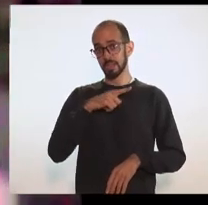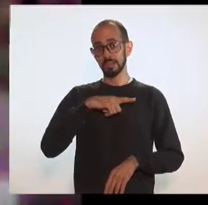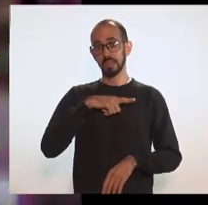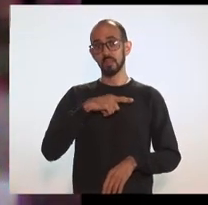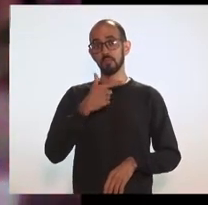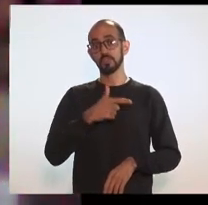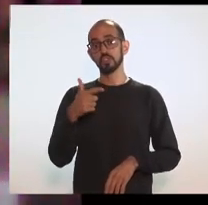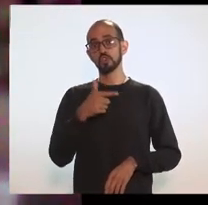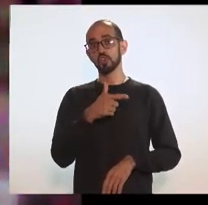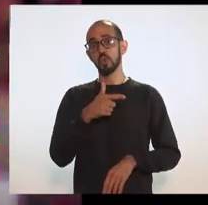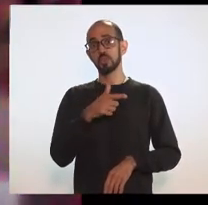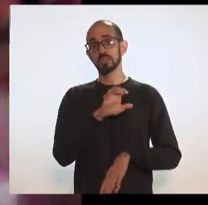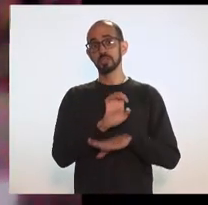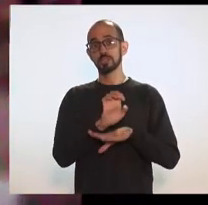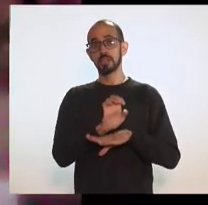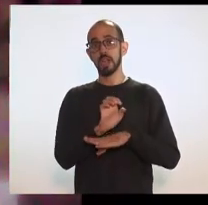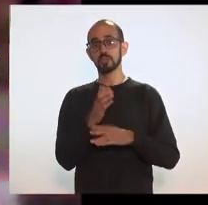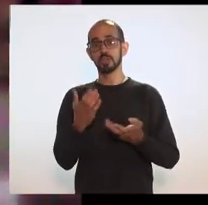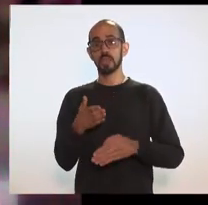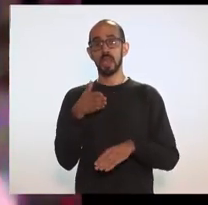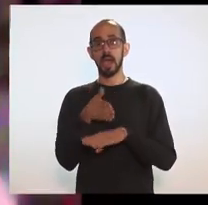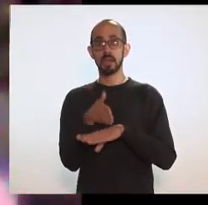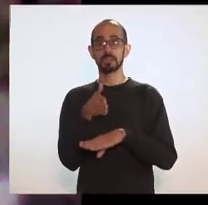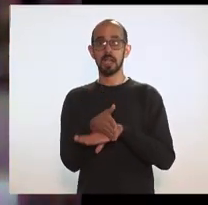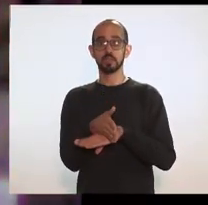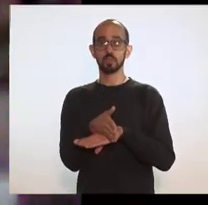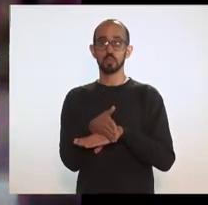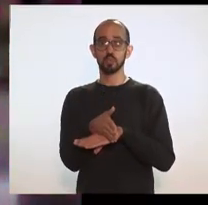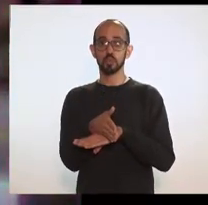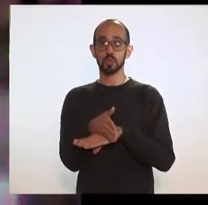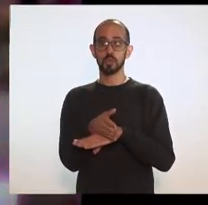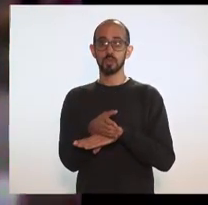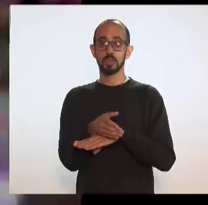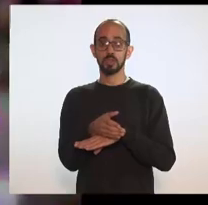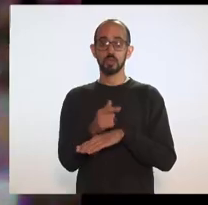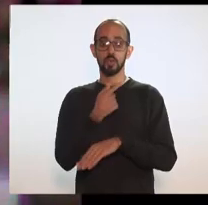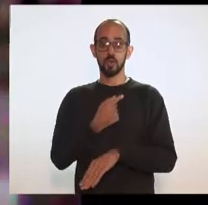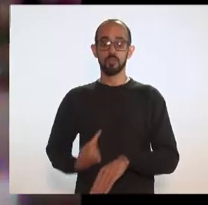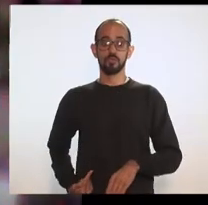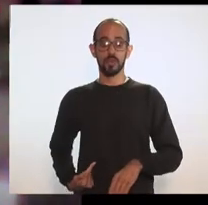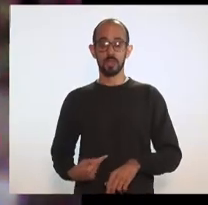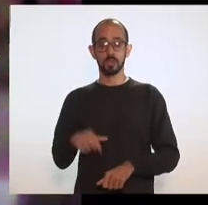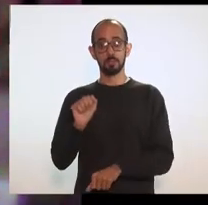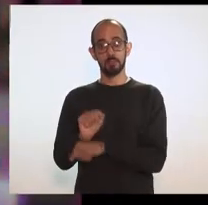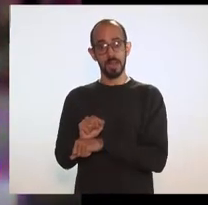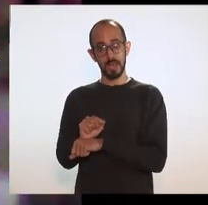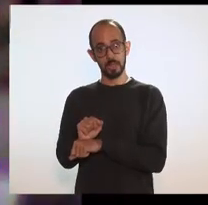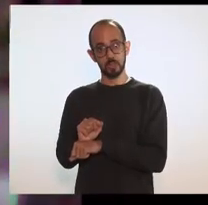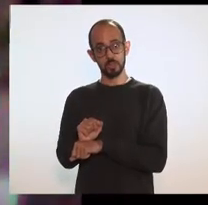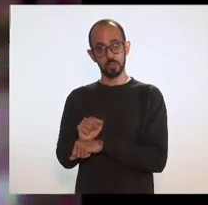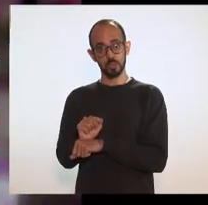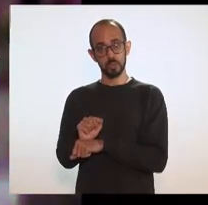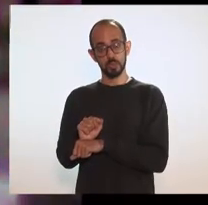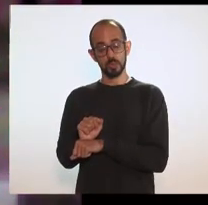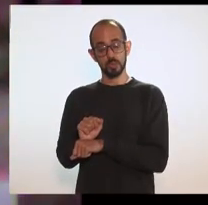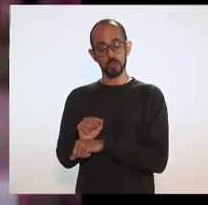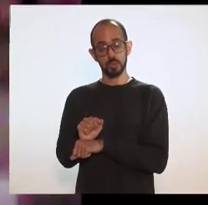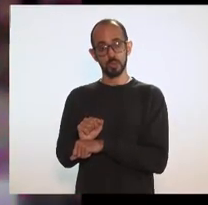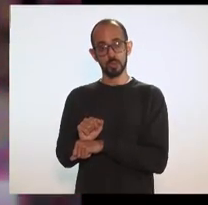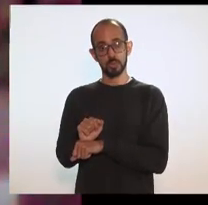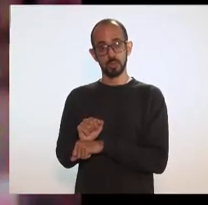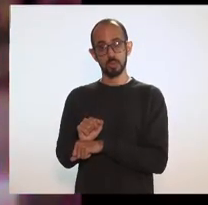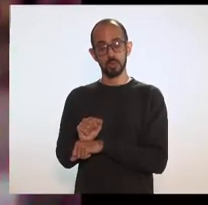buscando acesso à vacina e governo para o encaixe tá bem do ano passado paralisado com outros governos estaduais se movimentavam